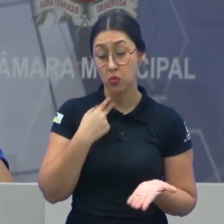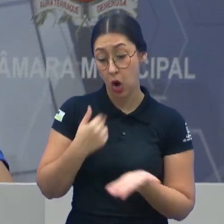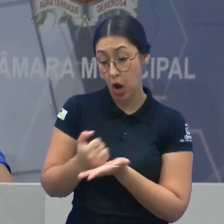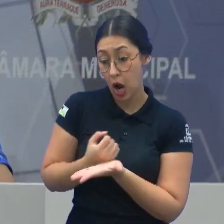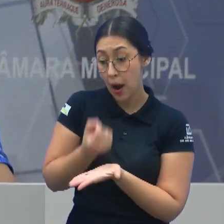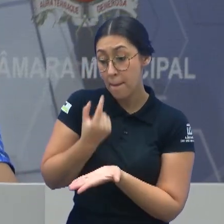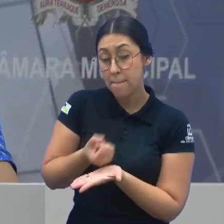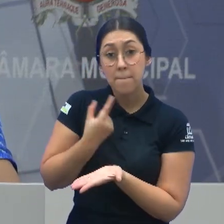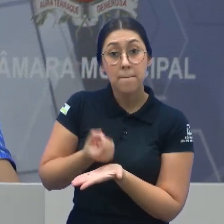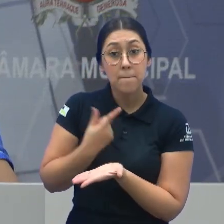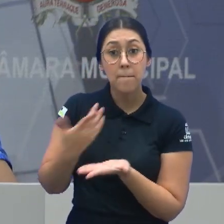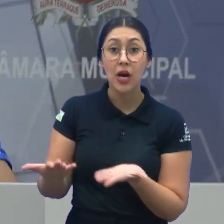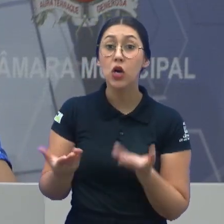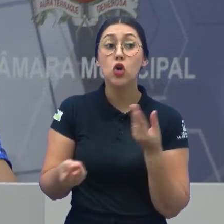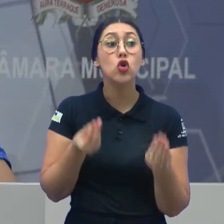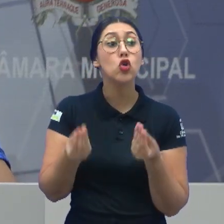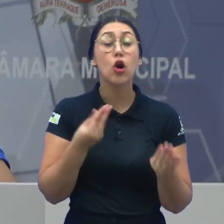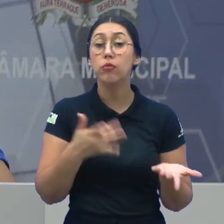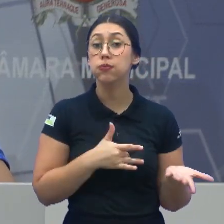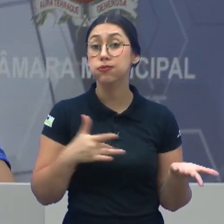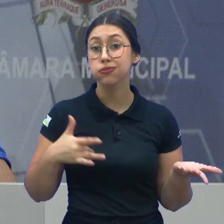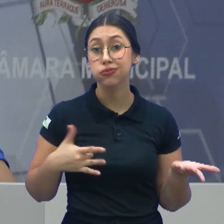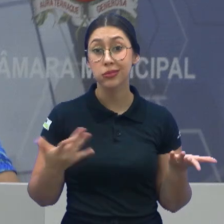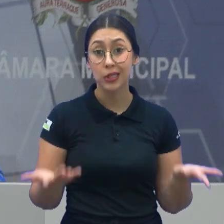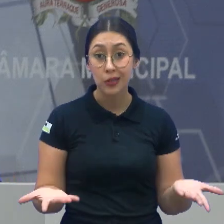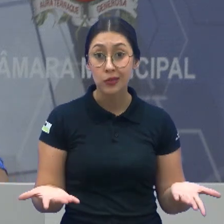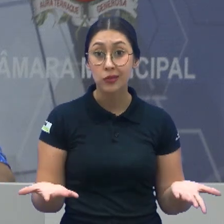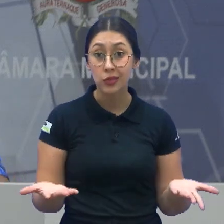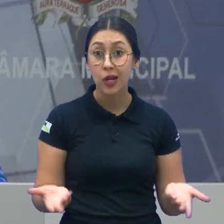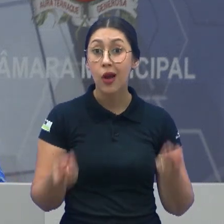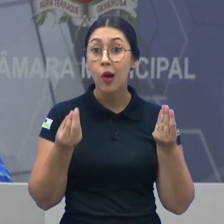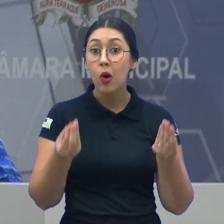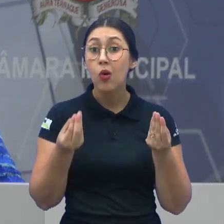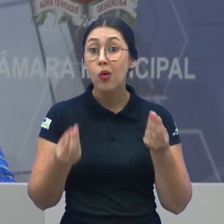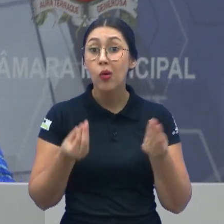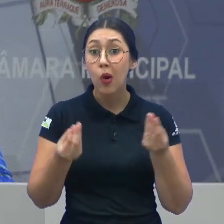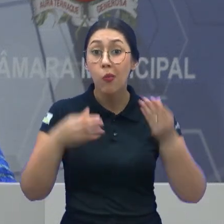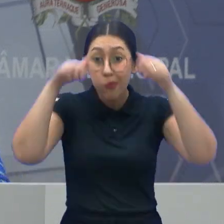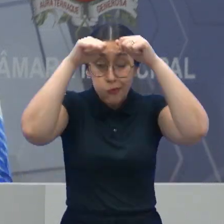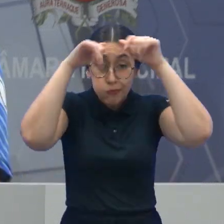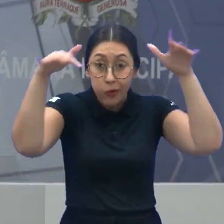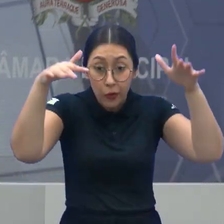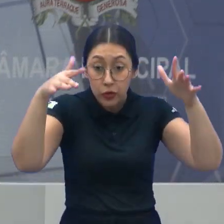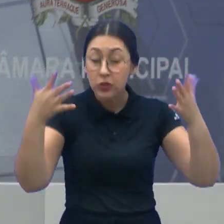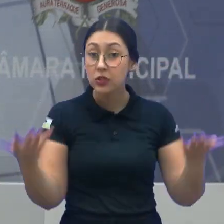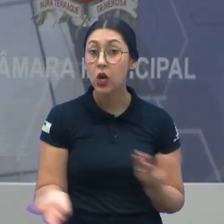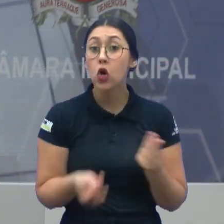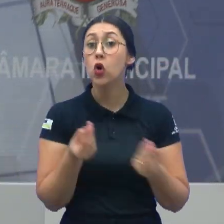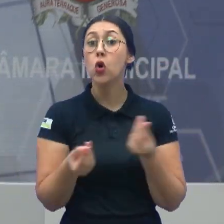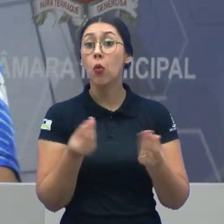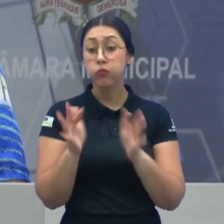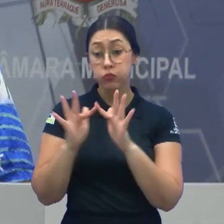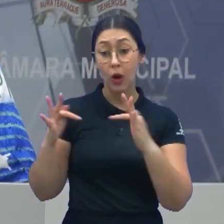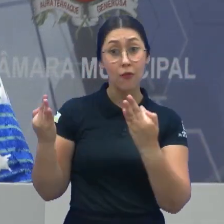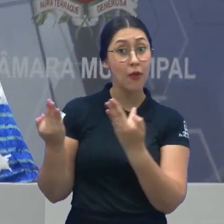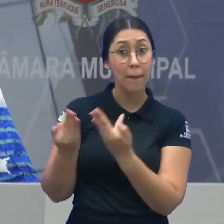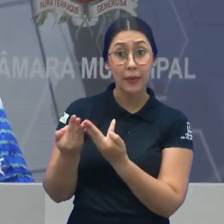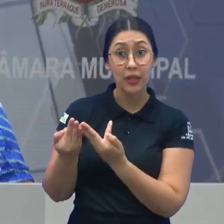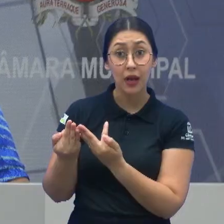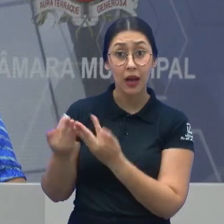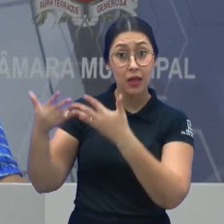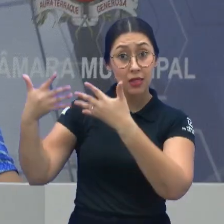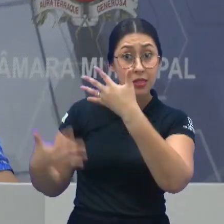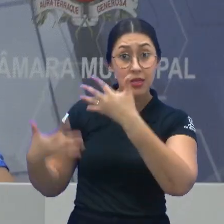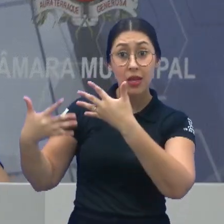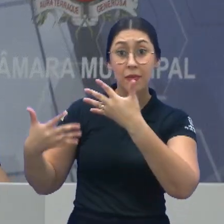aí, como fica a saúde da nossa cidade? Como que ficam os autistas da nossa cidade? Como ficam as famílias autistas, atípicas da